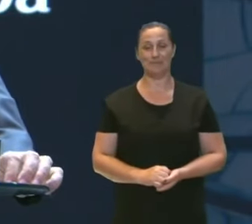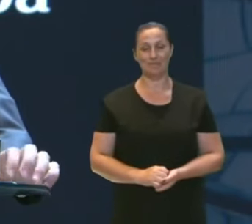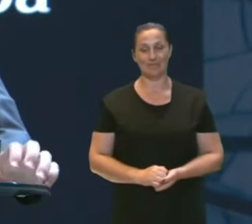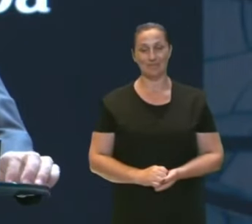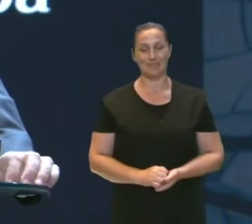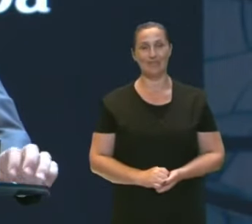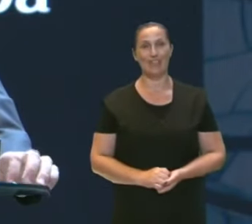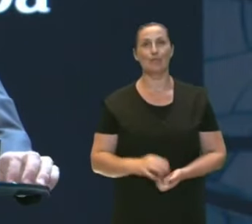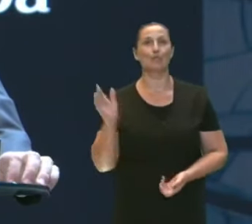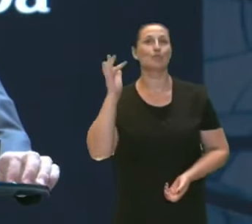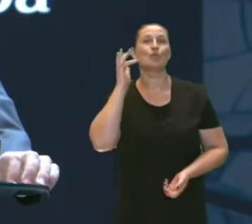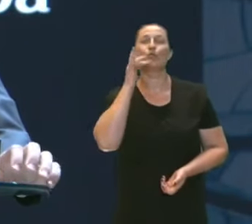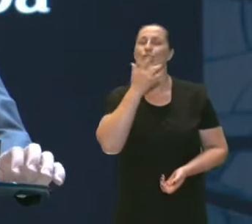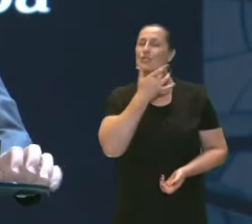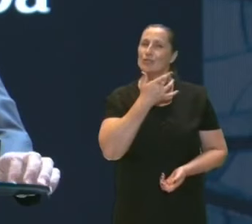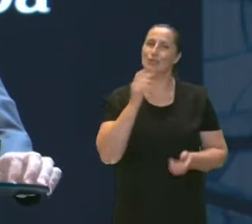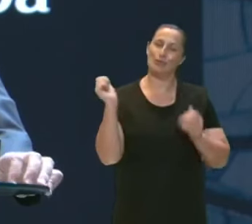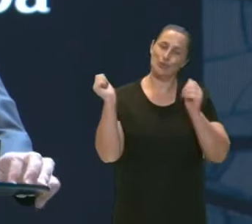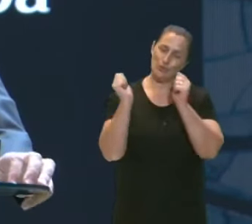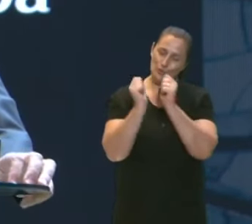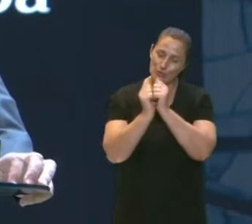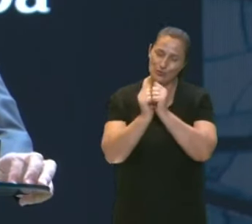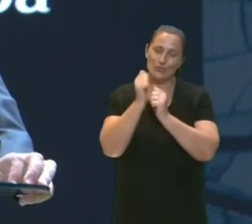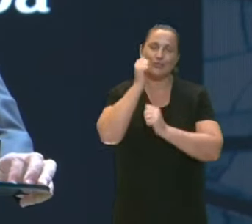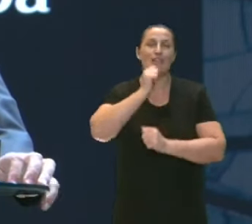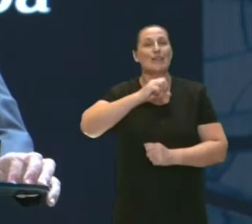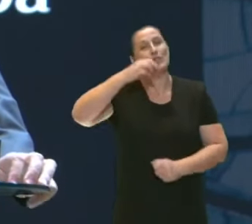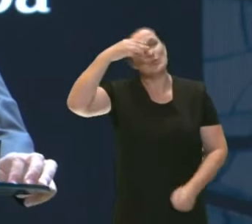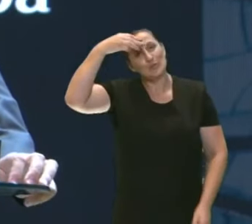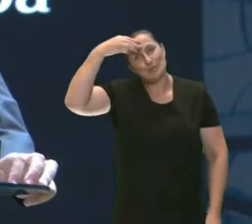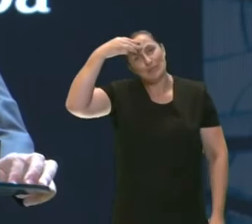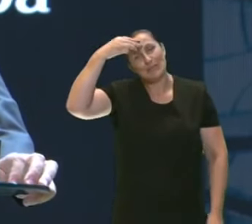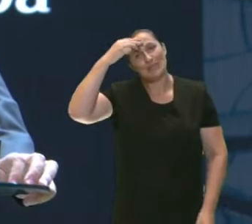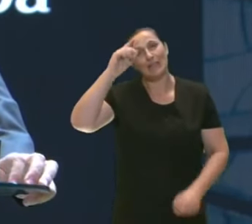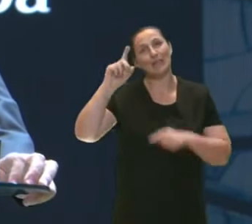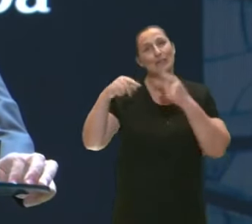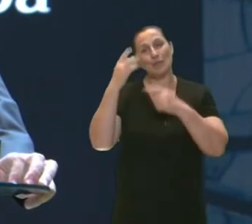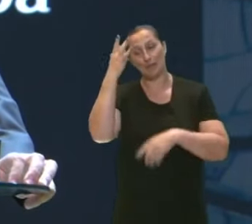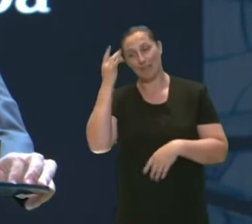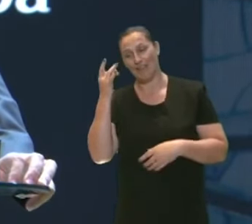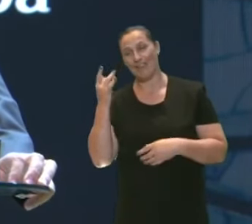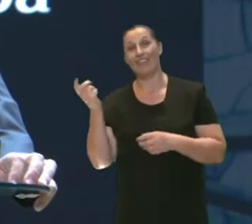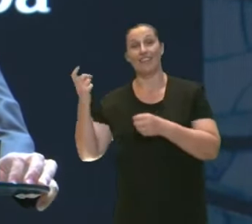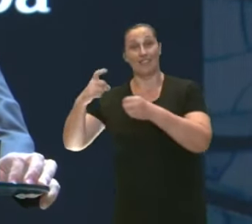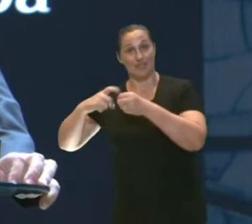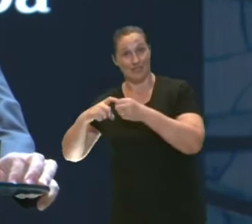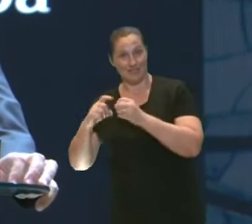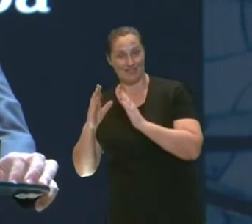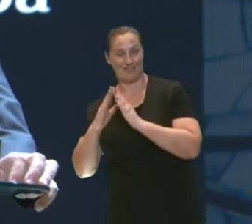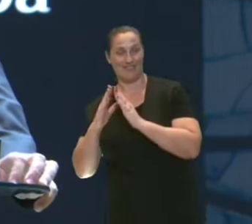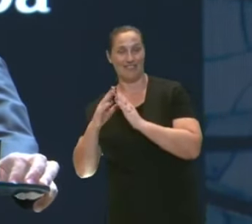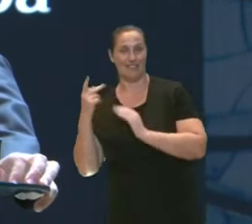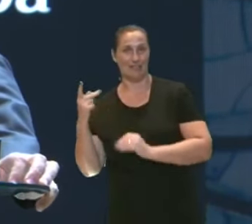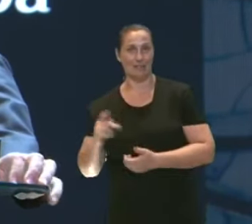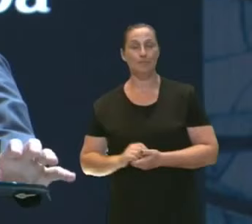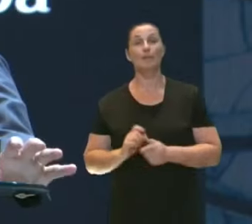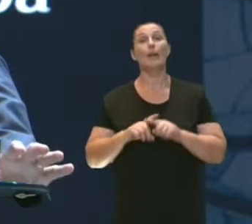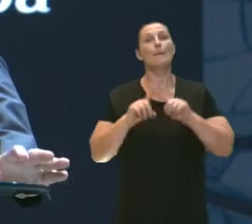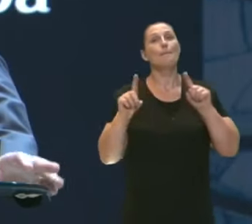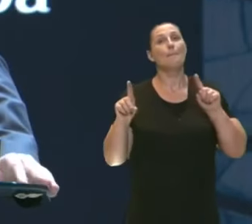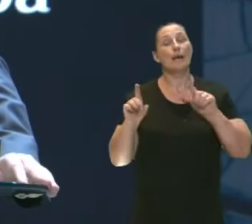E foi uma delícia a gente passar a noite com a sobrinha e devolvê-la no dia seguinte. Mas sabe, a